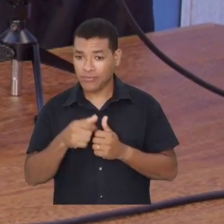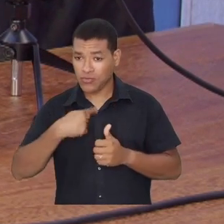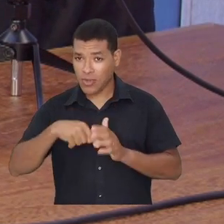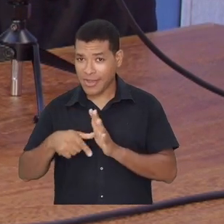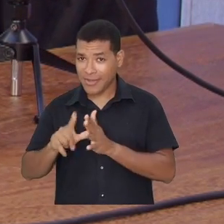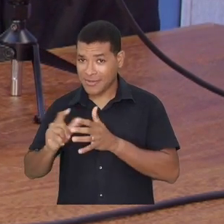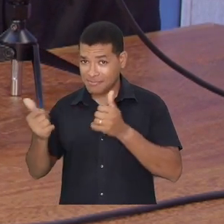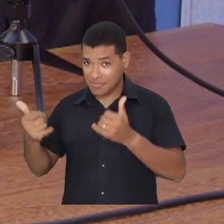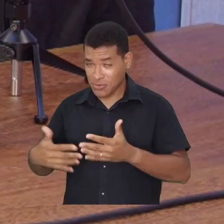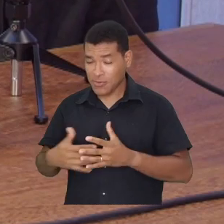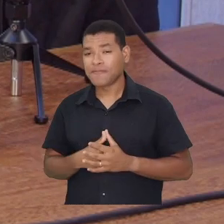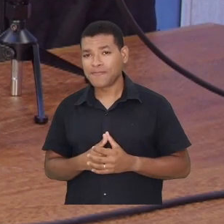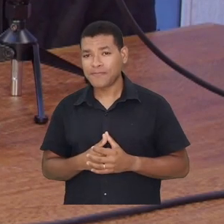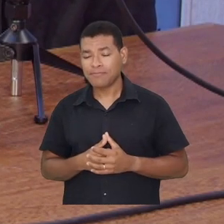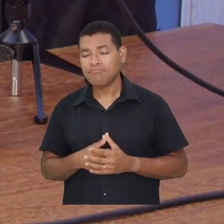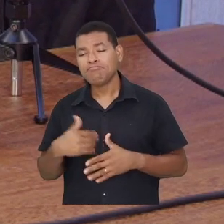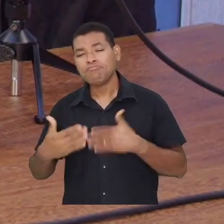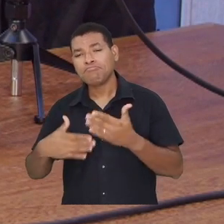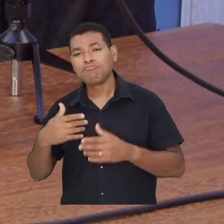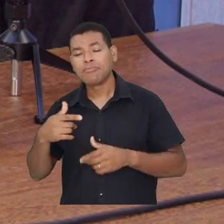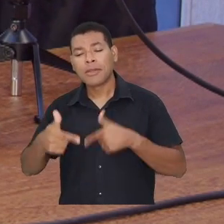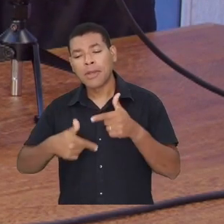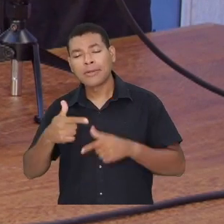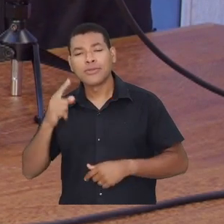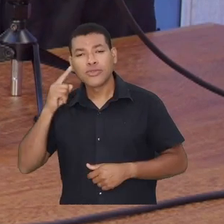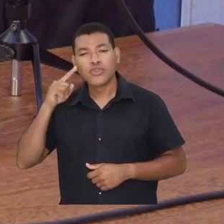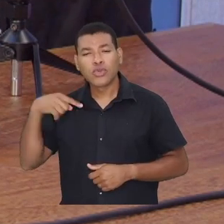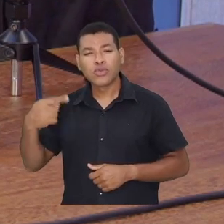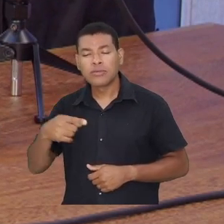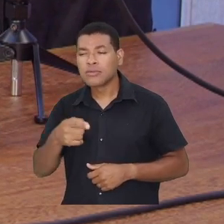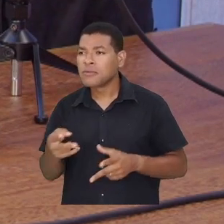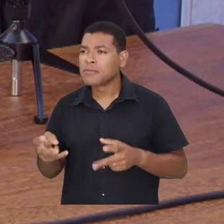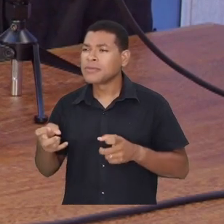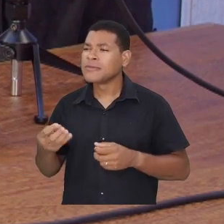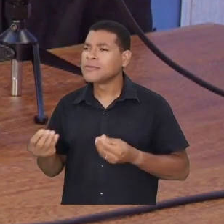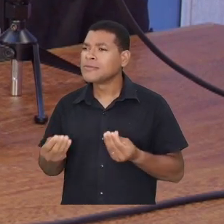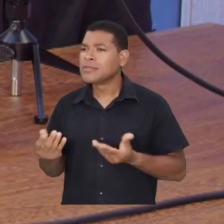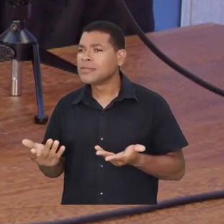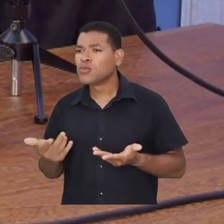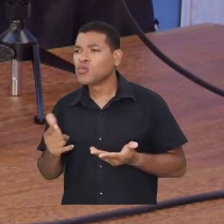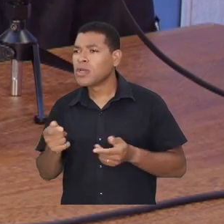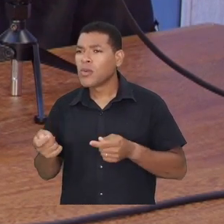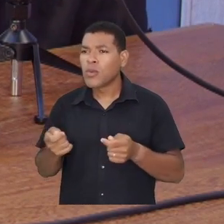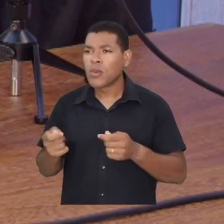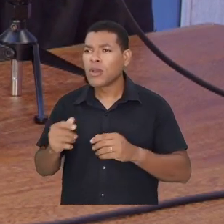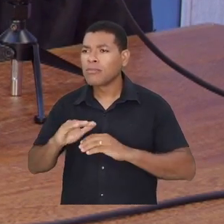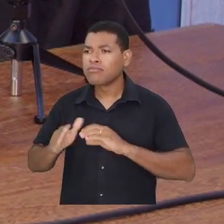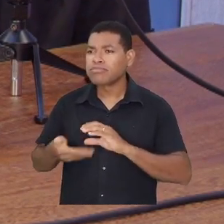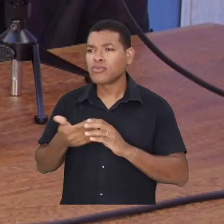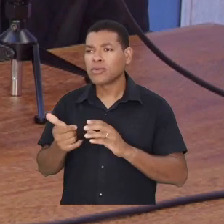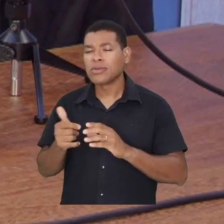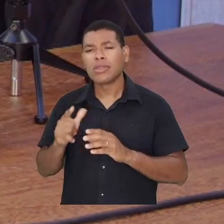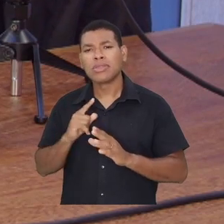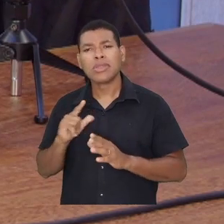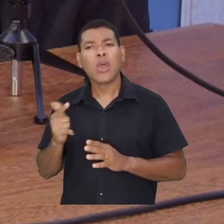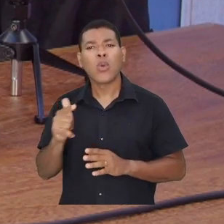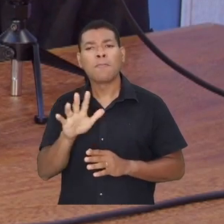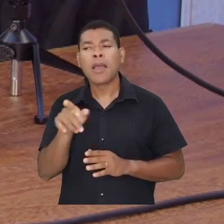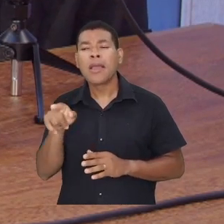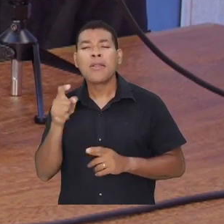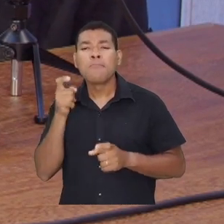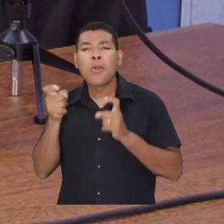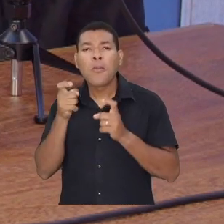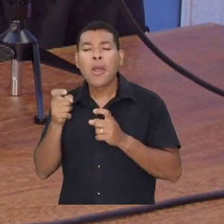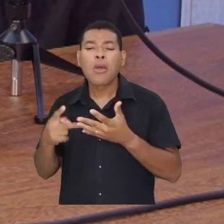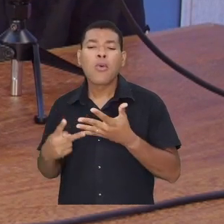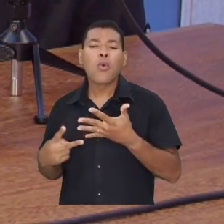estava falando. No dia a dia, você vai trabalhar, você vai ver que não tem essa parte de sustentabilidade. Não que a empresa não tenha, mas de repente não é prioridade